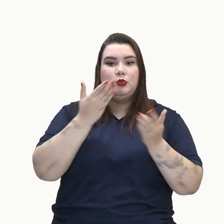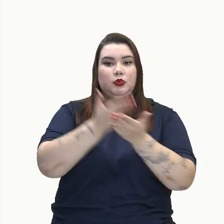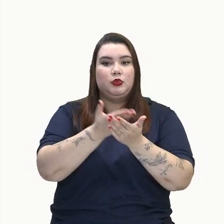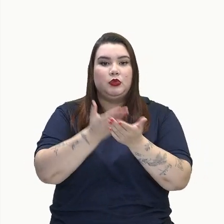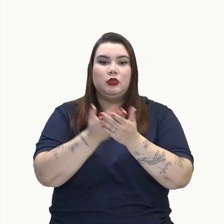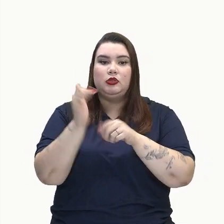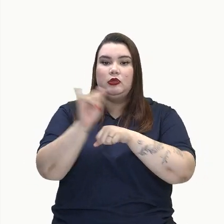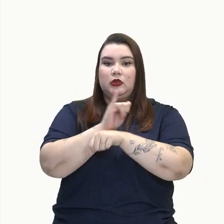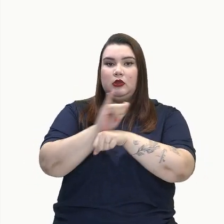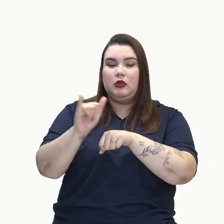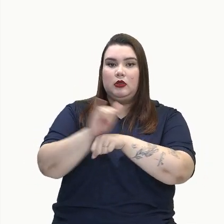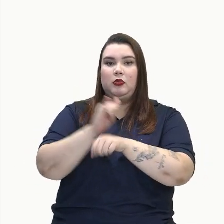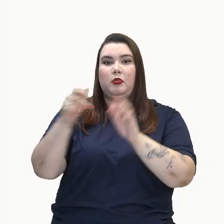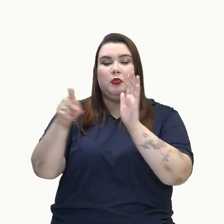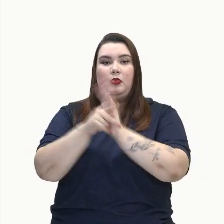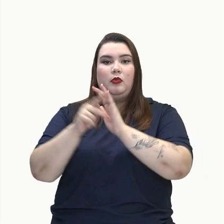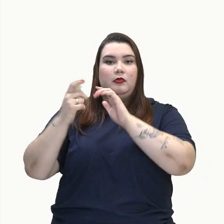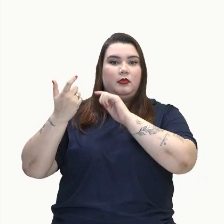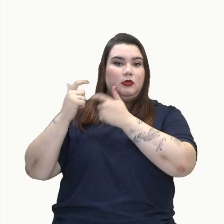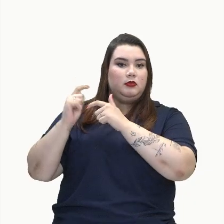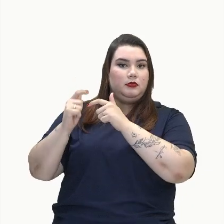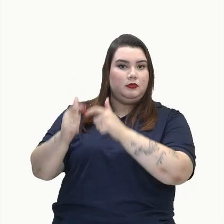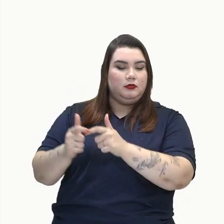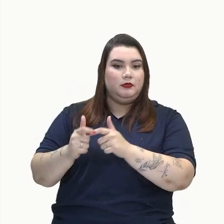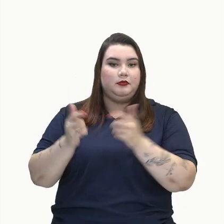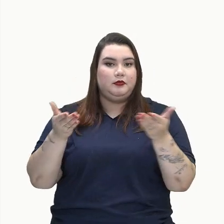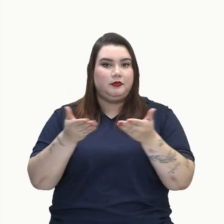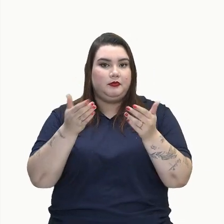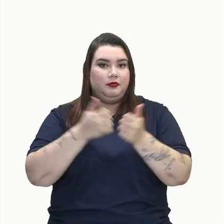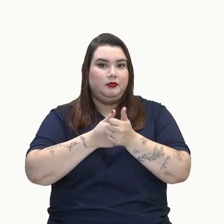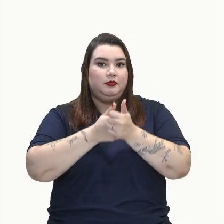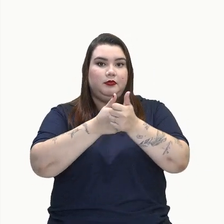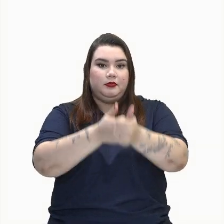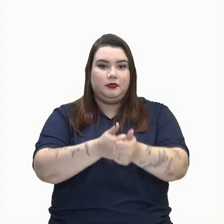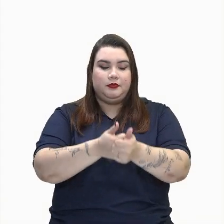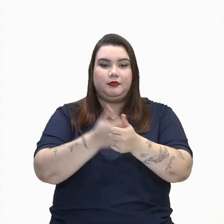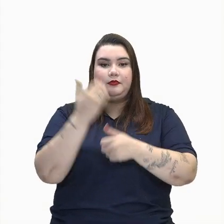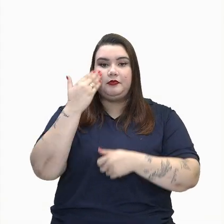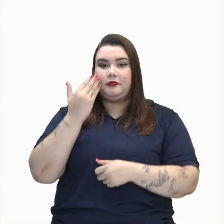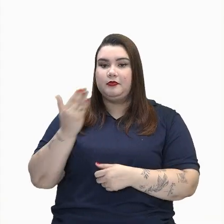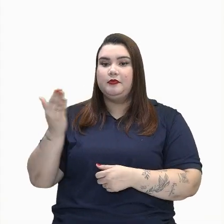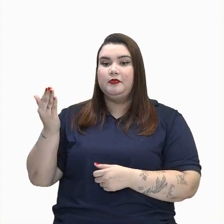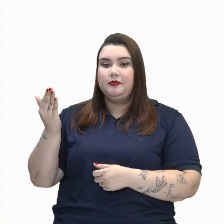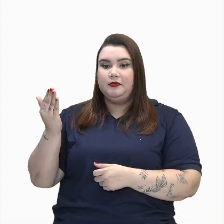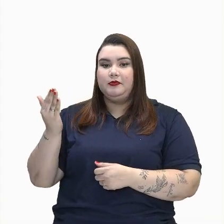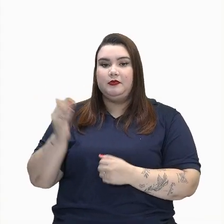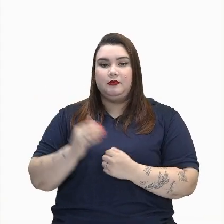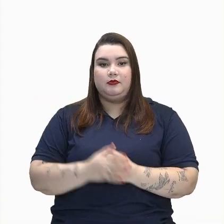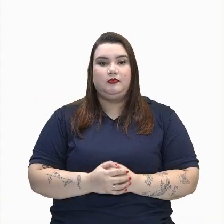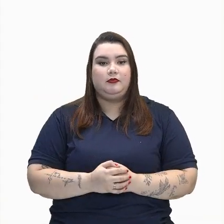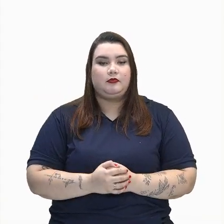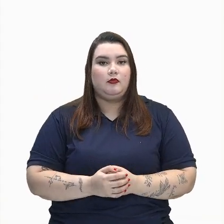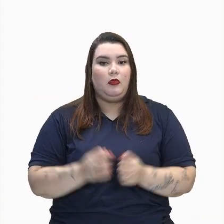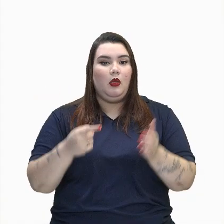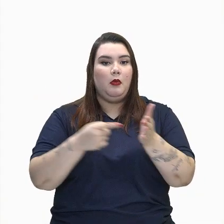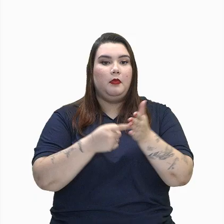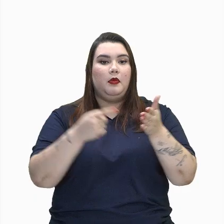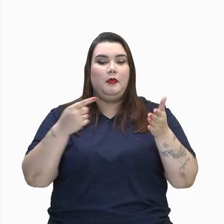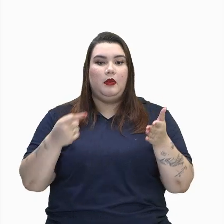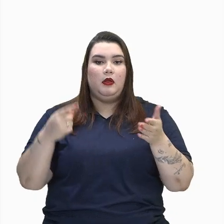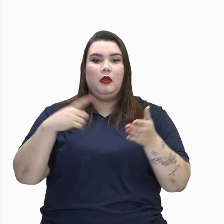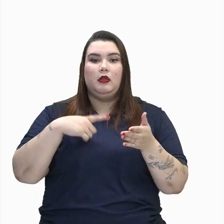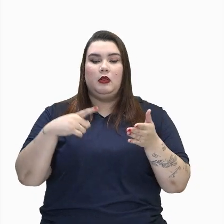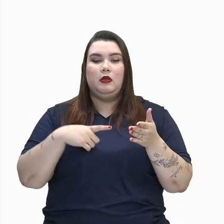estudar os mecanismos de hereditariedade. Vamos acompanhar aí, então, esse cruzamento. Em um primeiro momento, ele